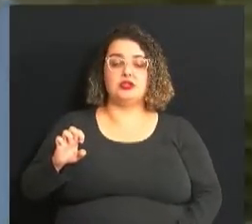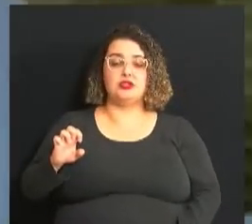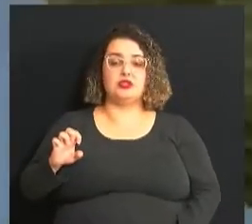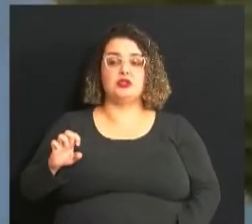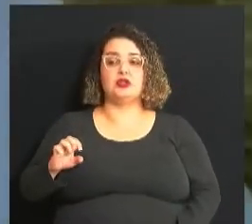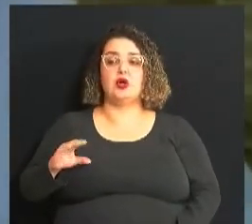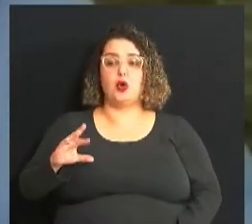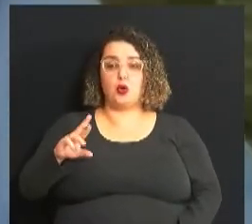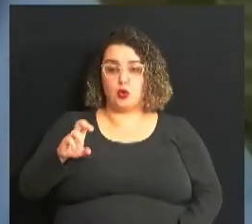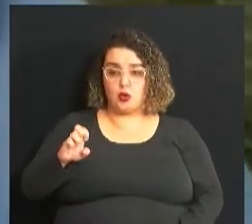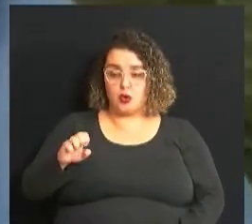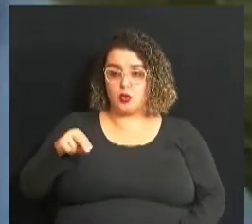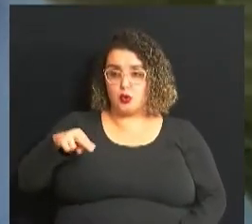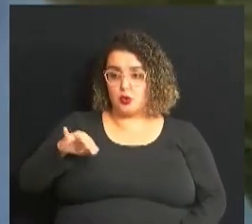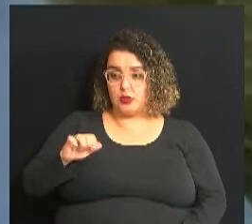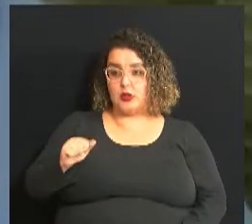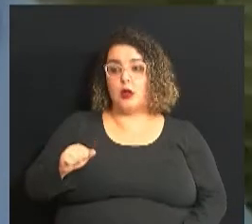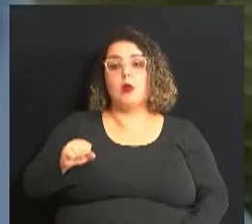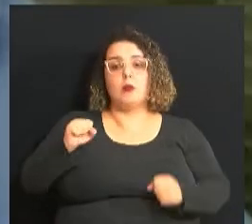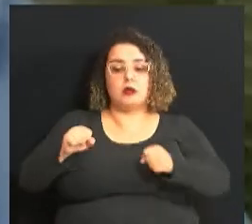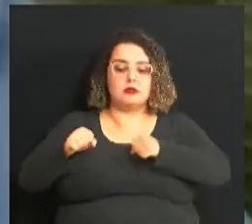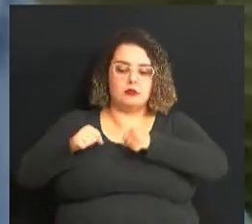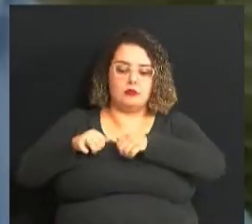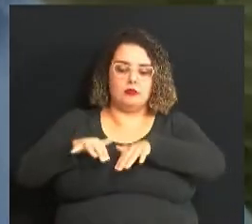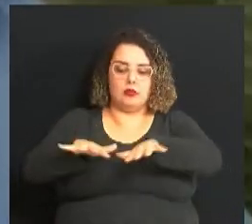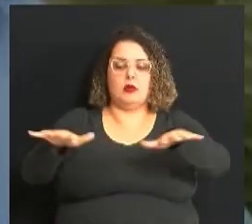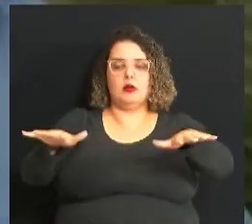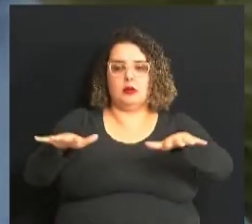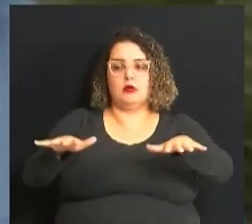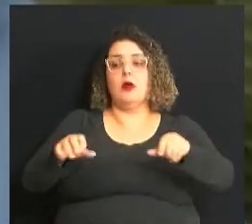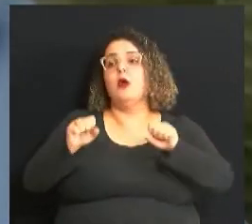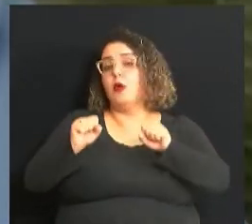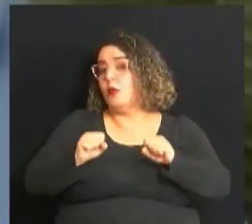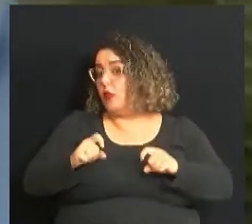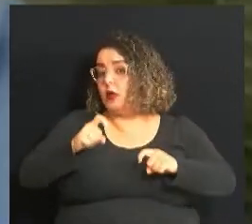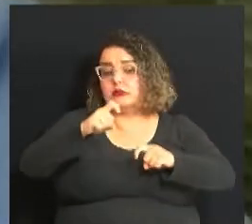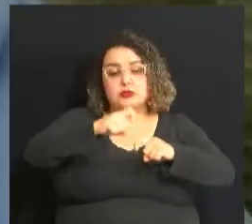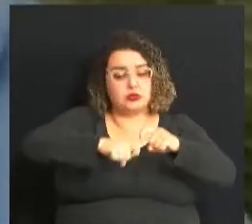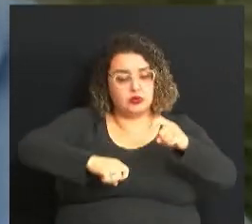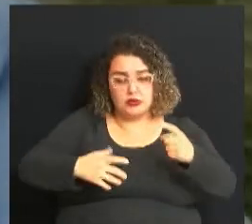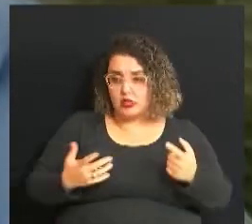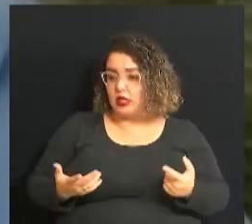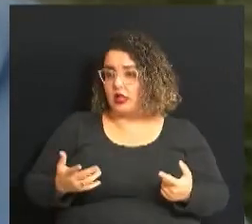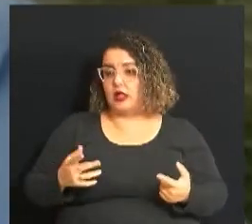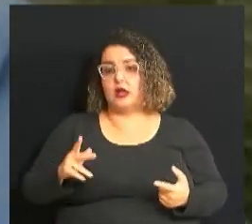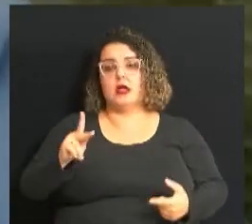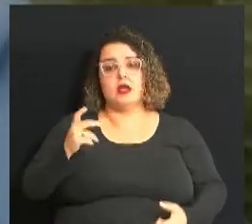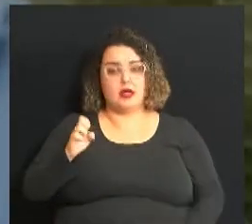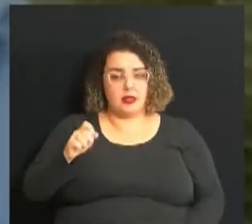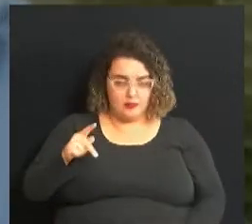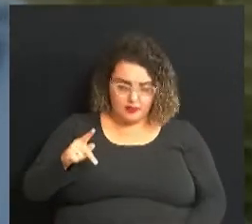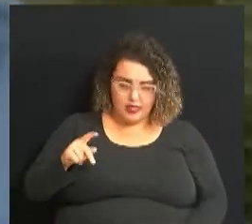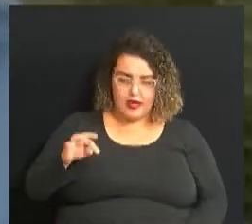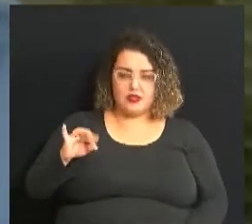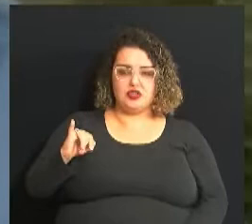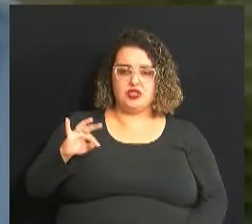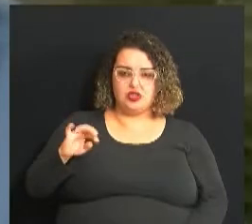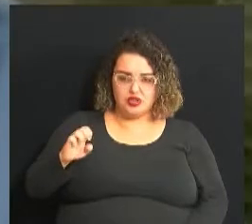a hepatite, né? Mas pode ser, por exemplo, uma doença sexualmente transmissível, a hepatite também pode ser